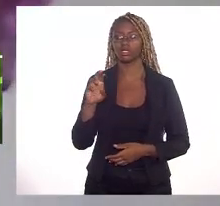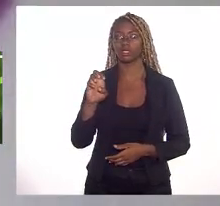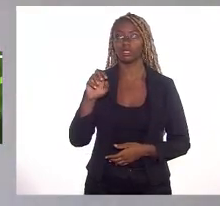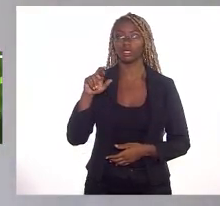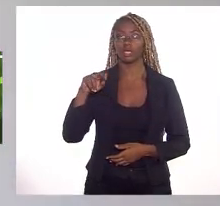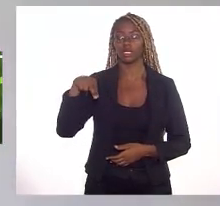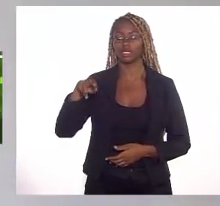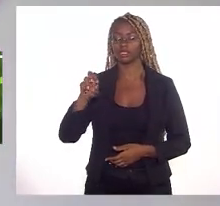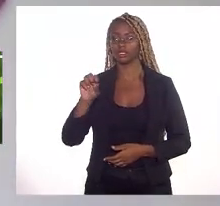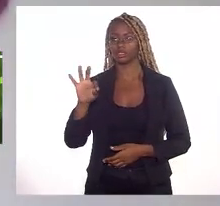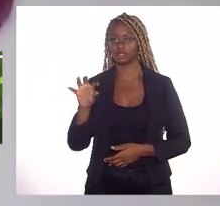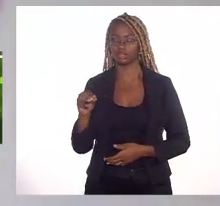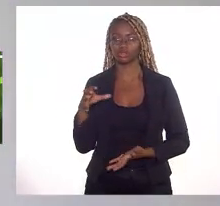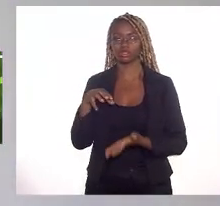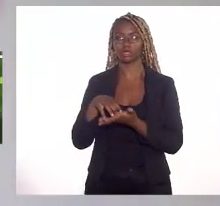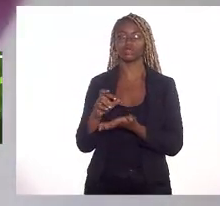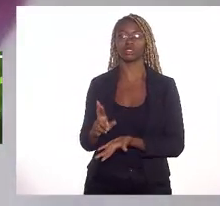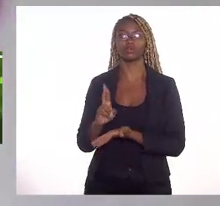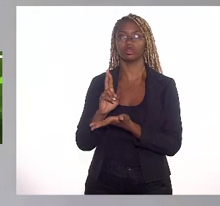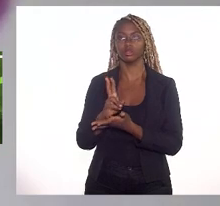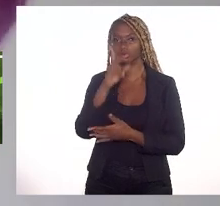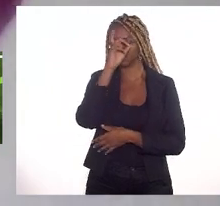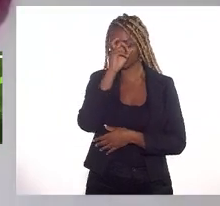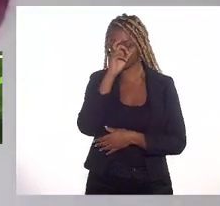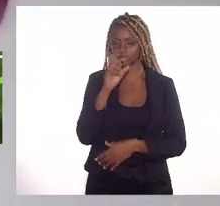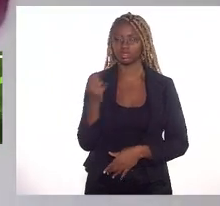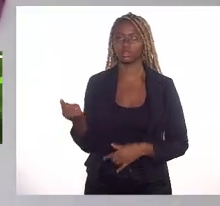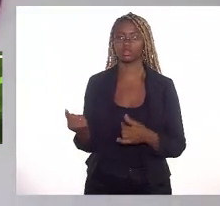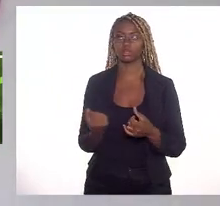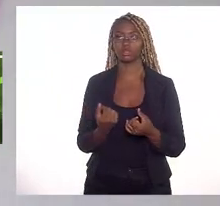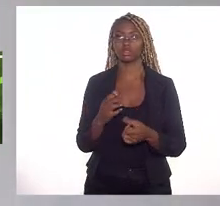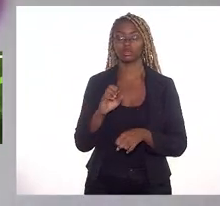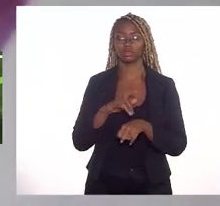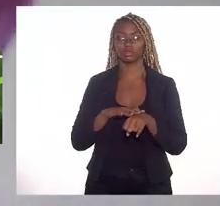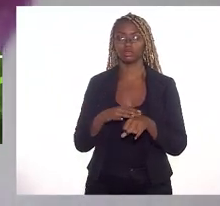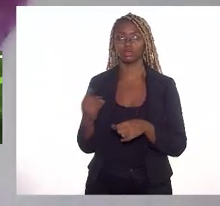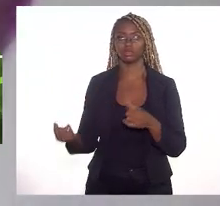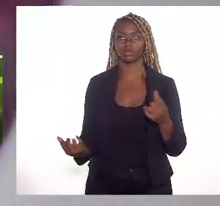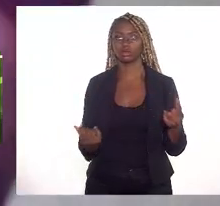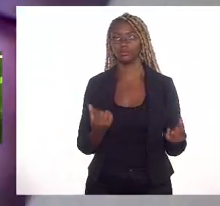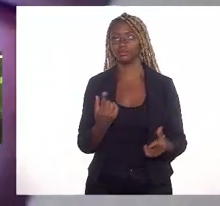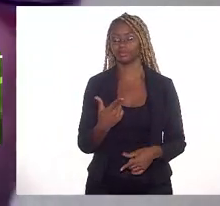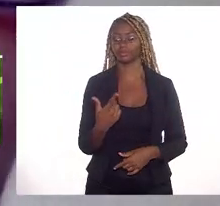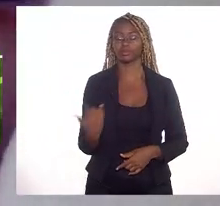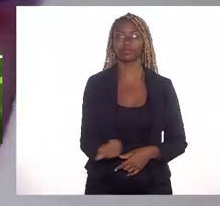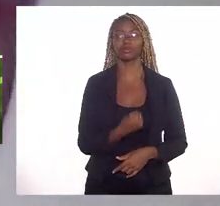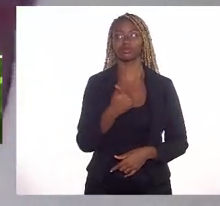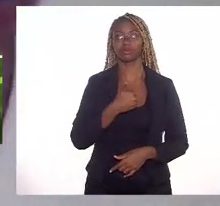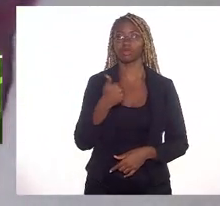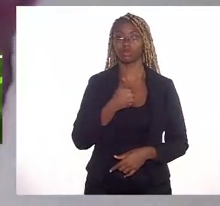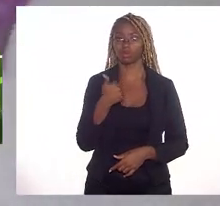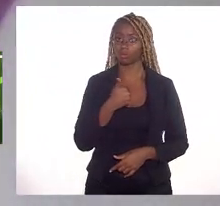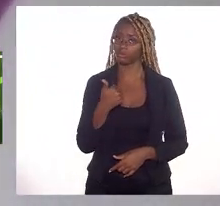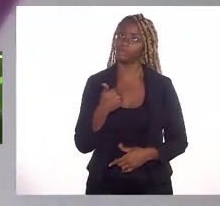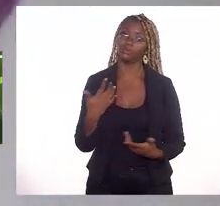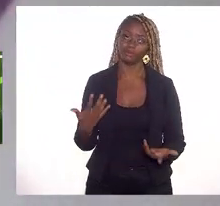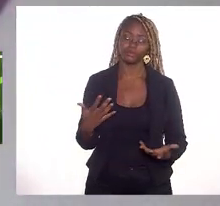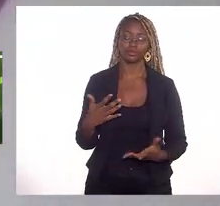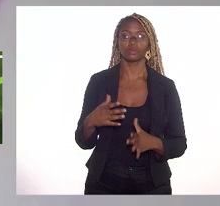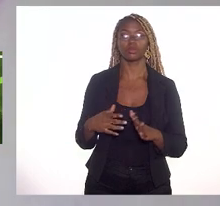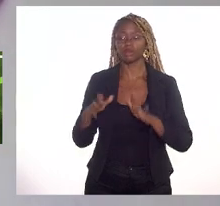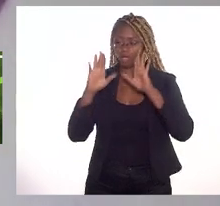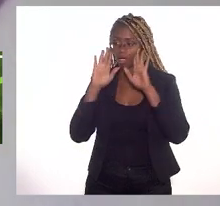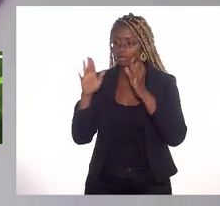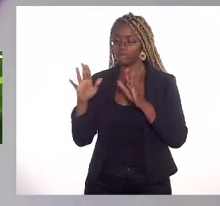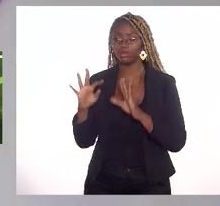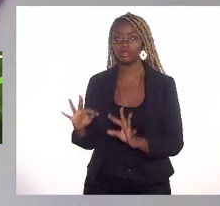referência de doenças raras. Assim, seria o primeiro no Rio de Janeiro para atendimento geral, já que a gente tem o Instituto Fernandes Figueira, mas o Fernandes Figueira